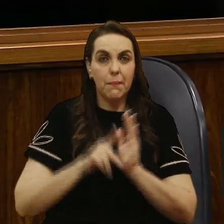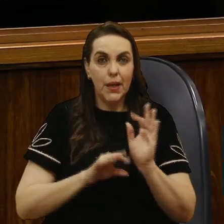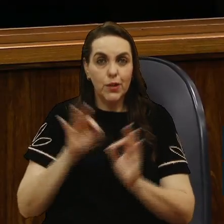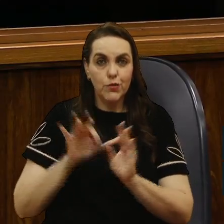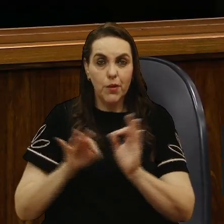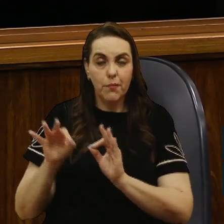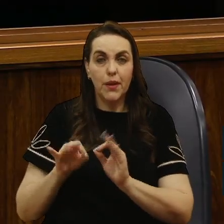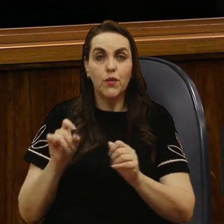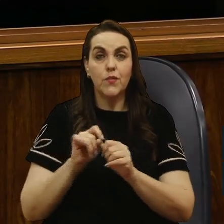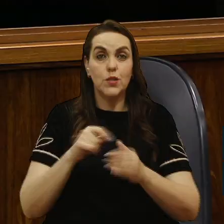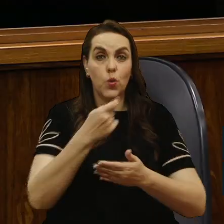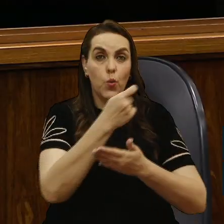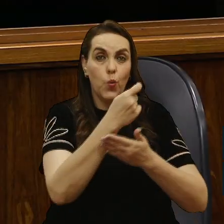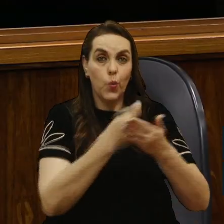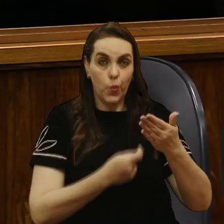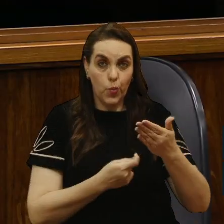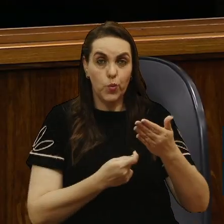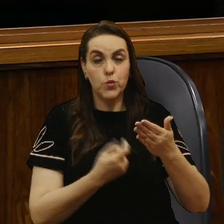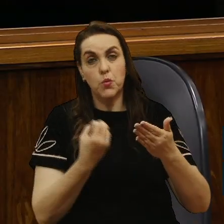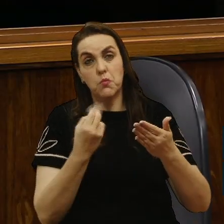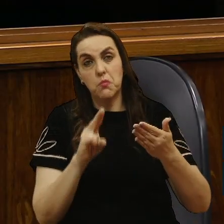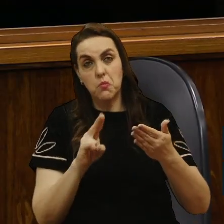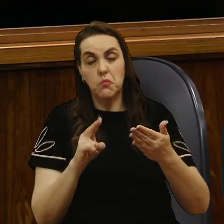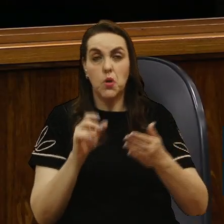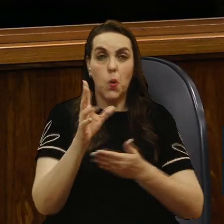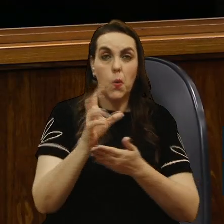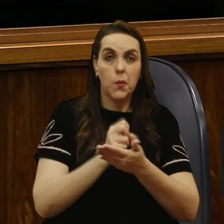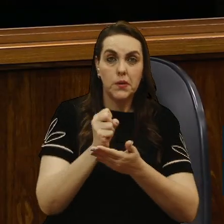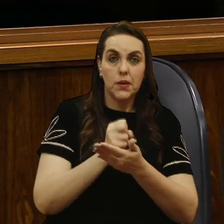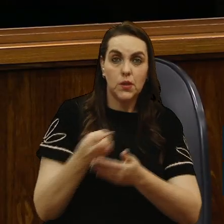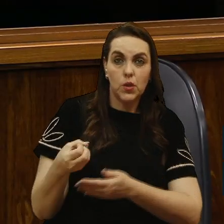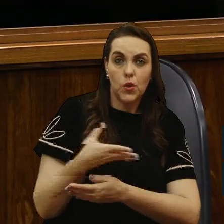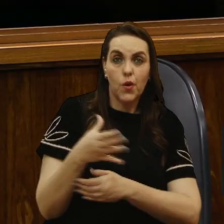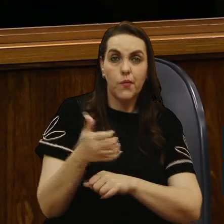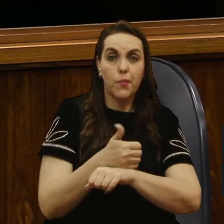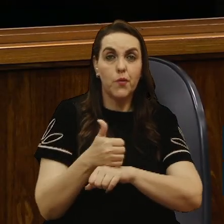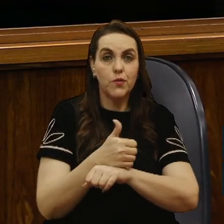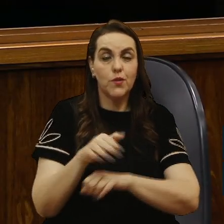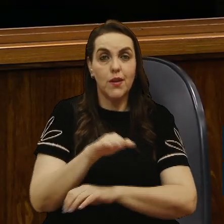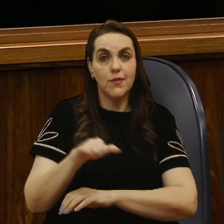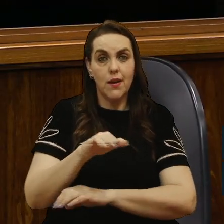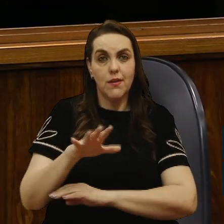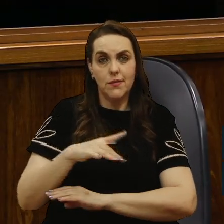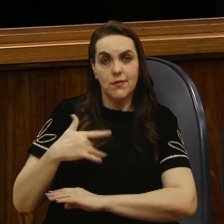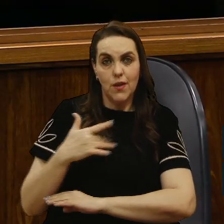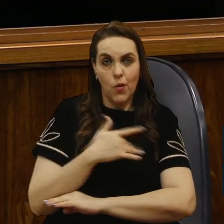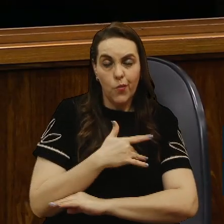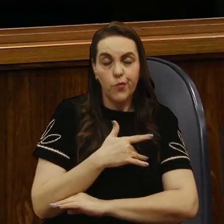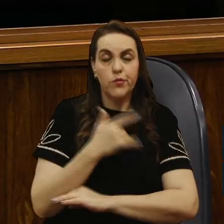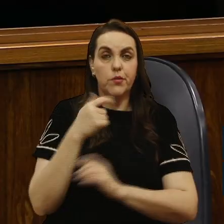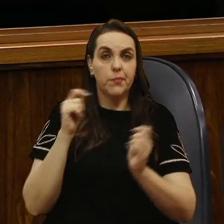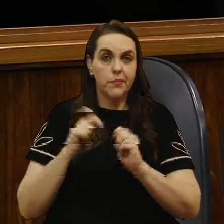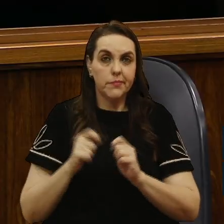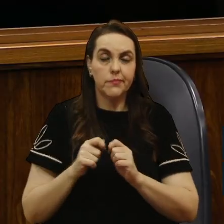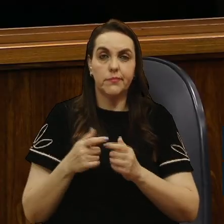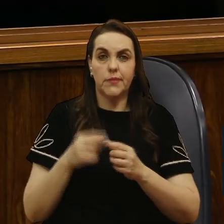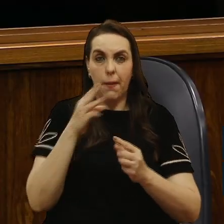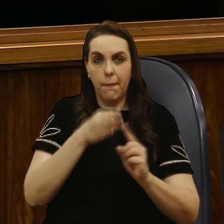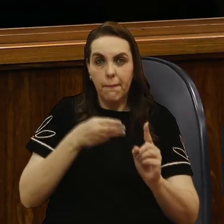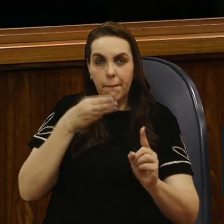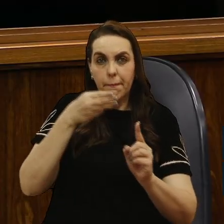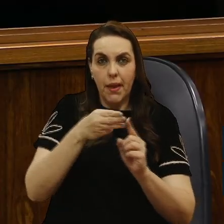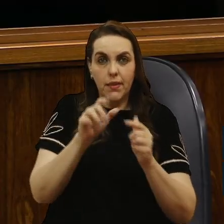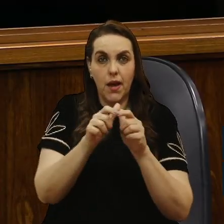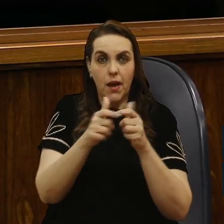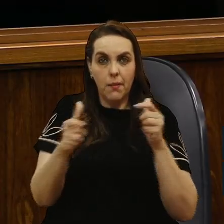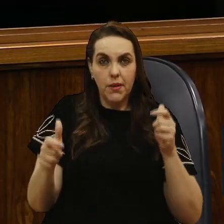realização de concurso público ou novas contratações de profissionais da saúde com vistas ao cumprimento da meta da ampliação